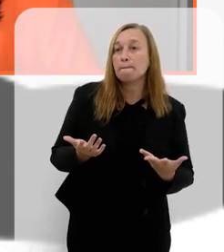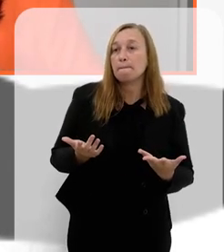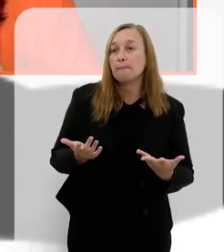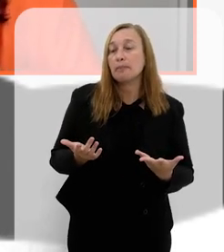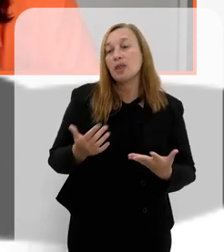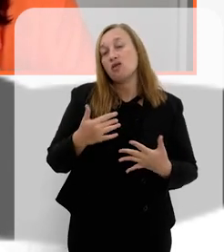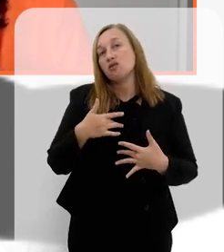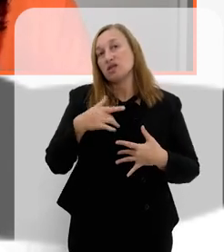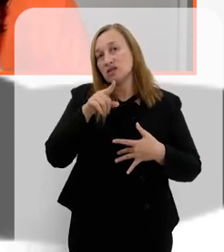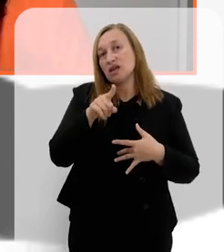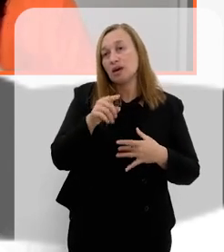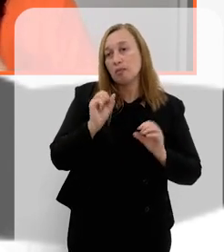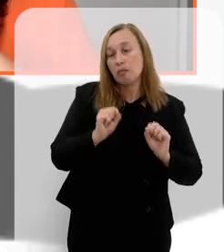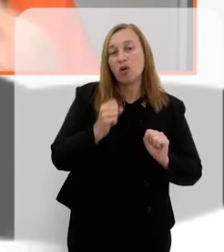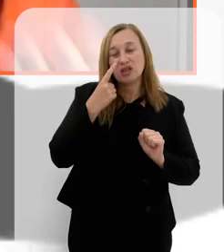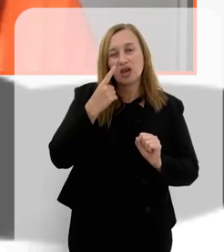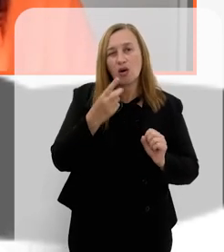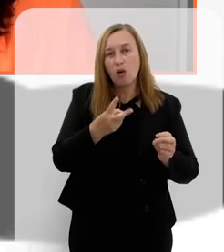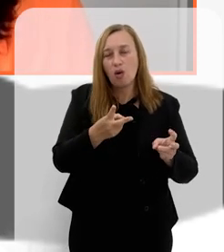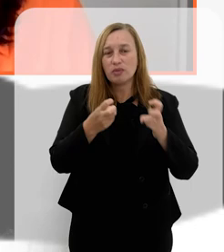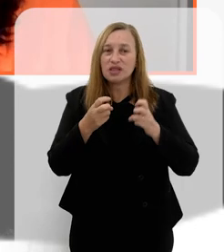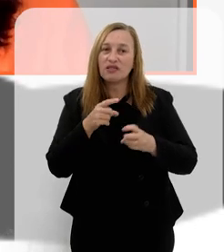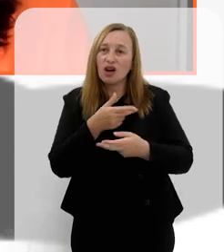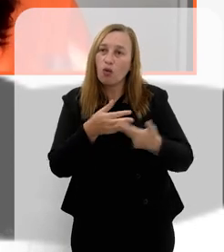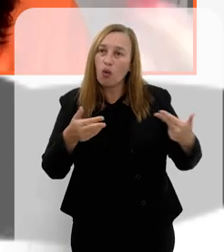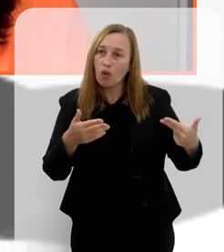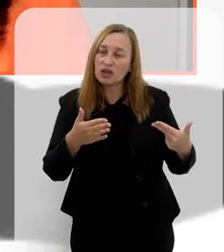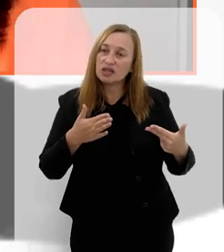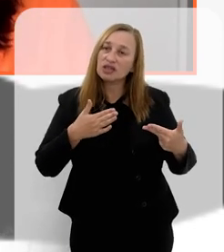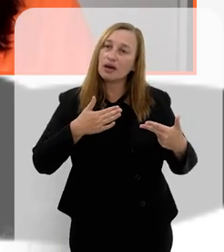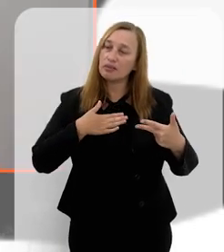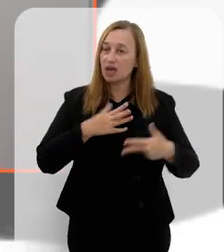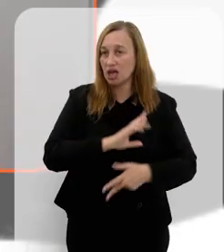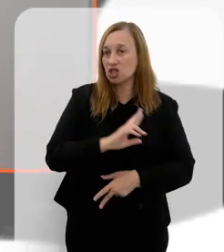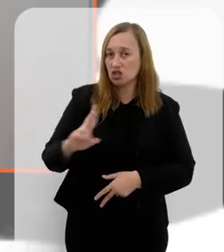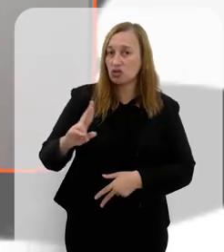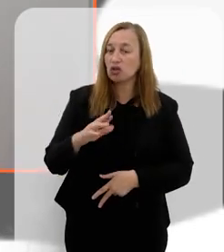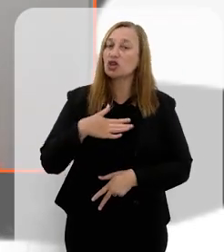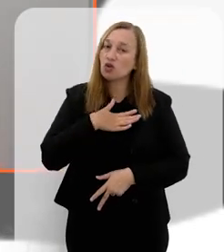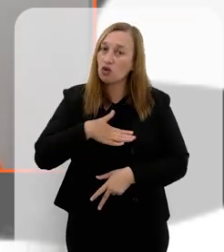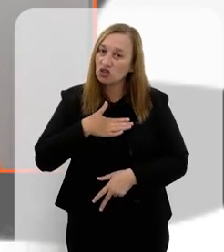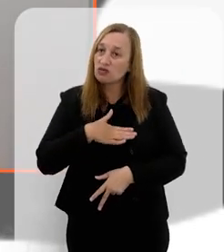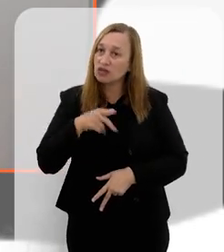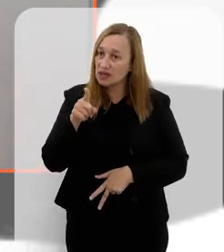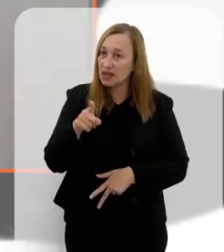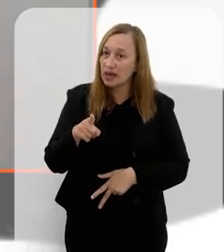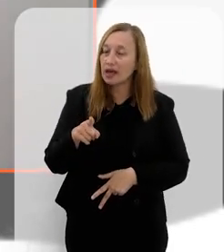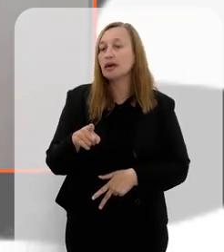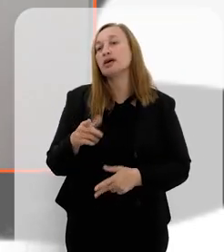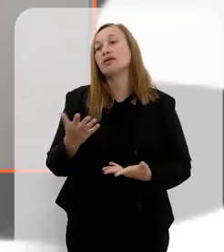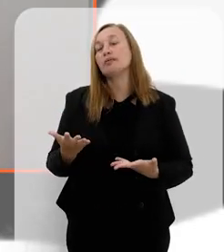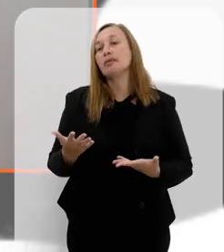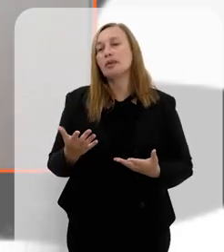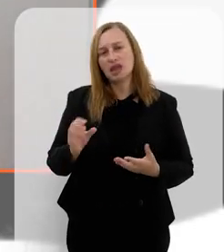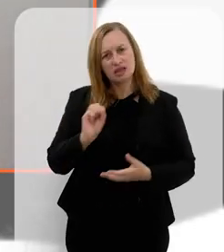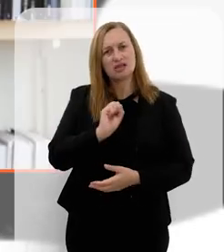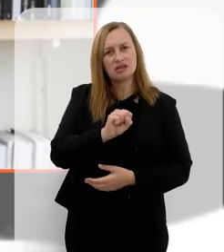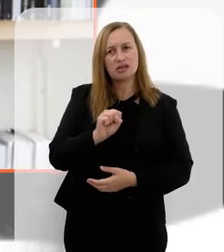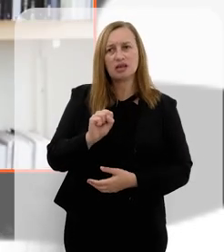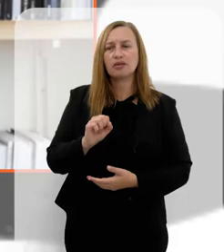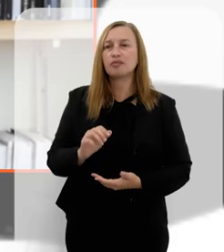coisas, da minha crença que te dizem, que te falam ao coração e que te enriquecem,